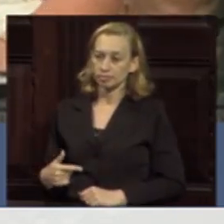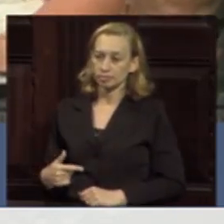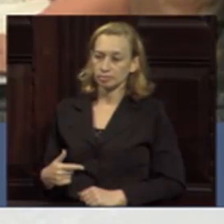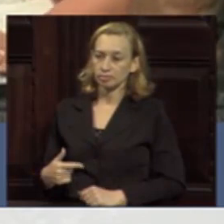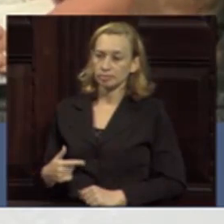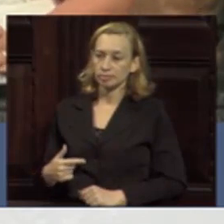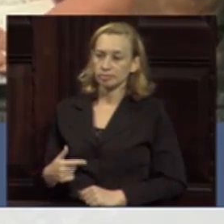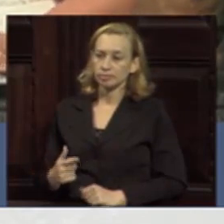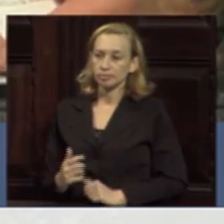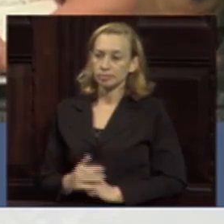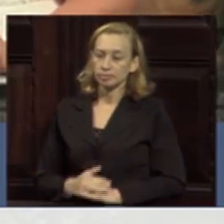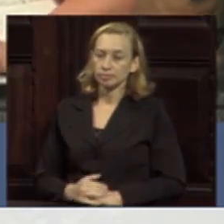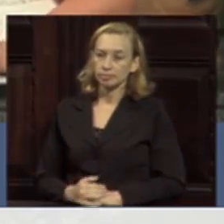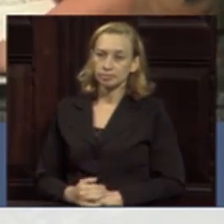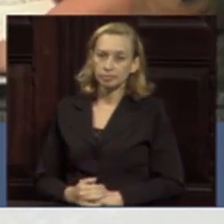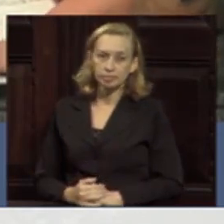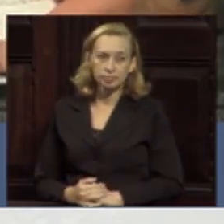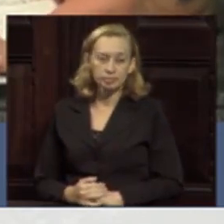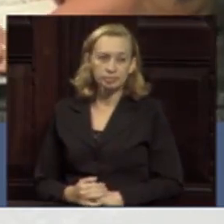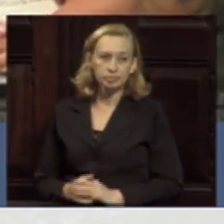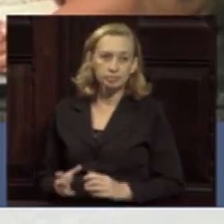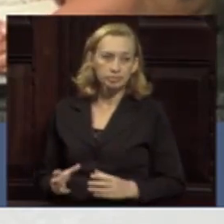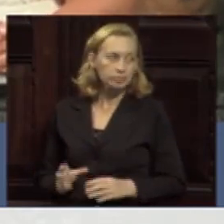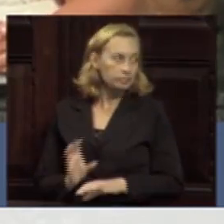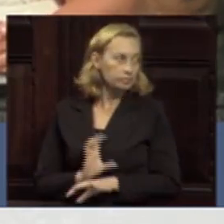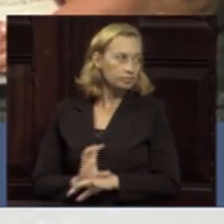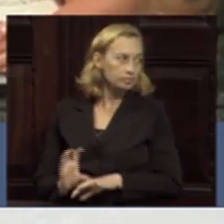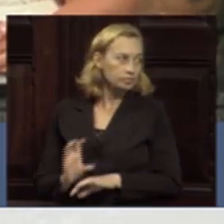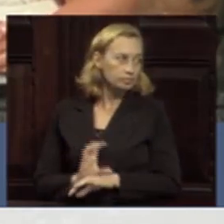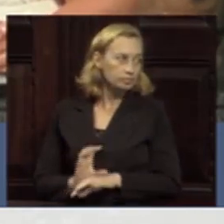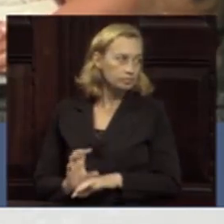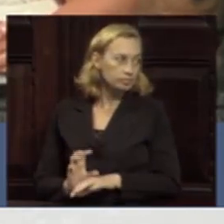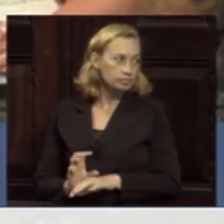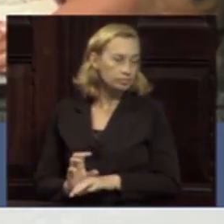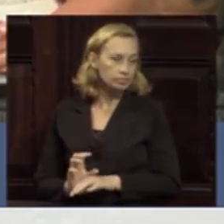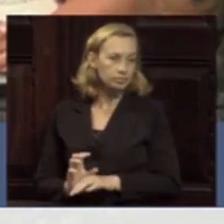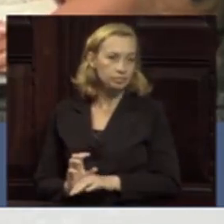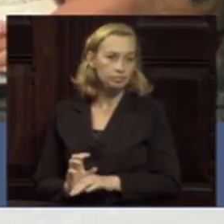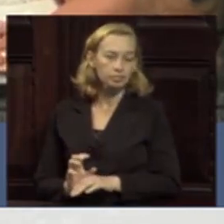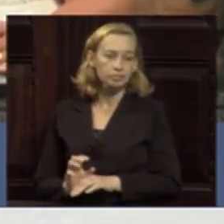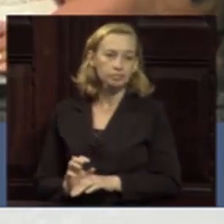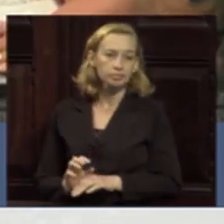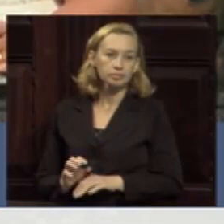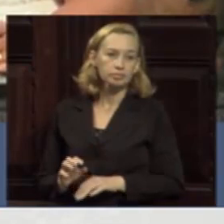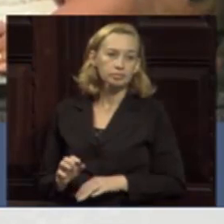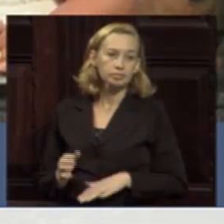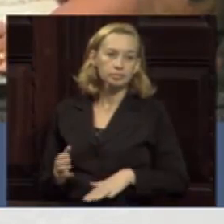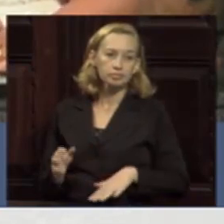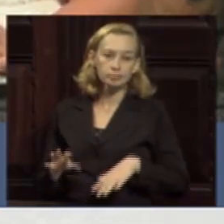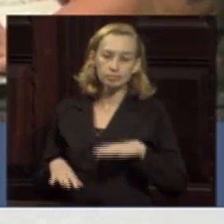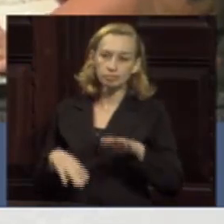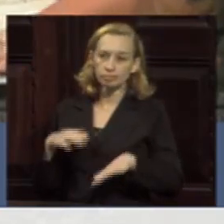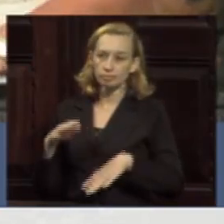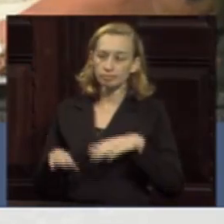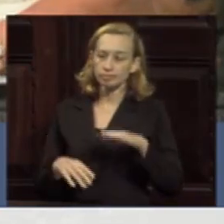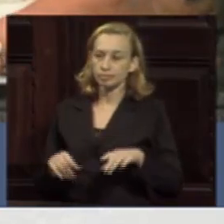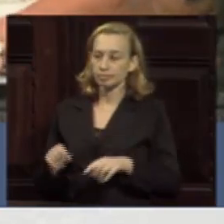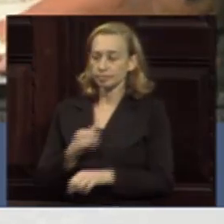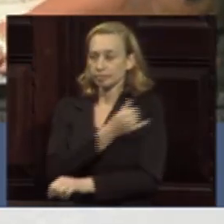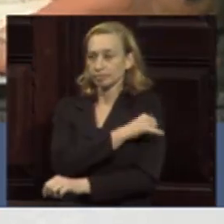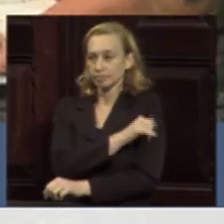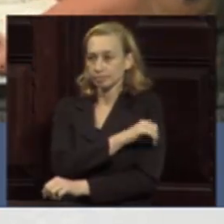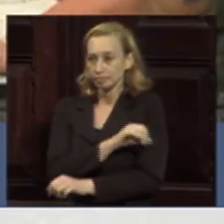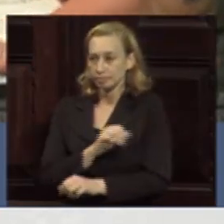dispõe sobre a realização de curso de aprimoramento técnico para guardiões de piscina que atuem no âmbito do Estado do Rio de